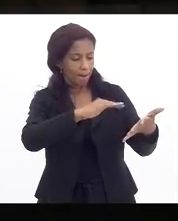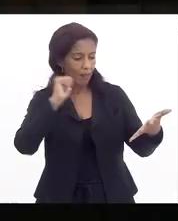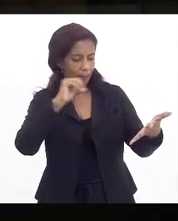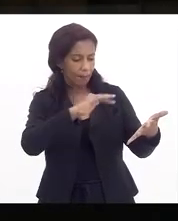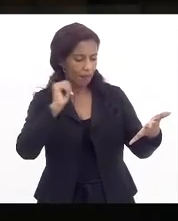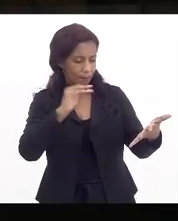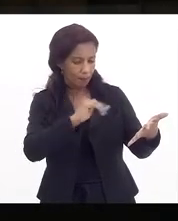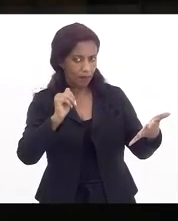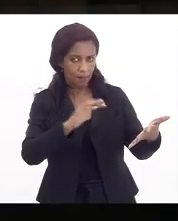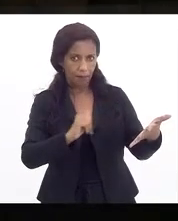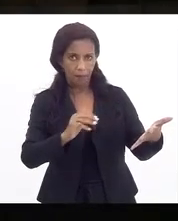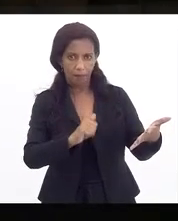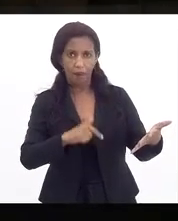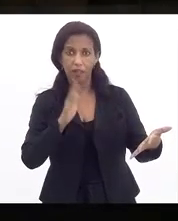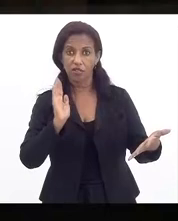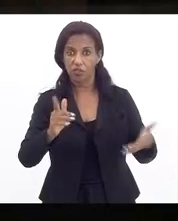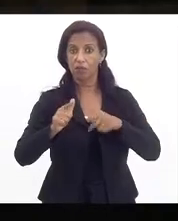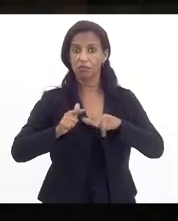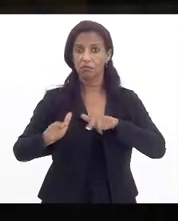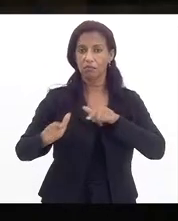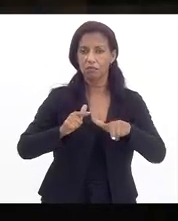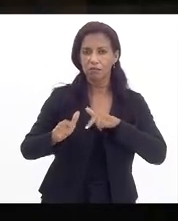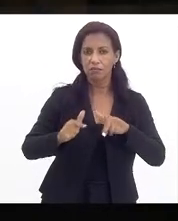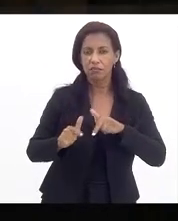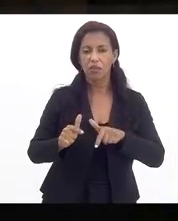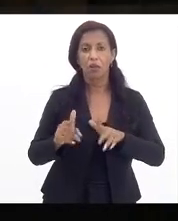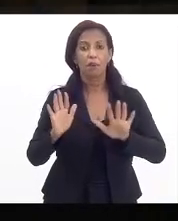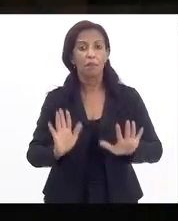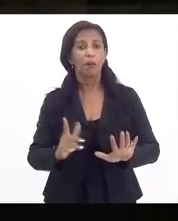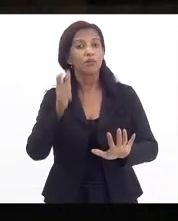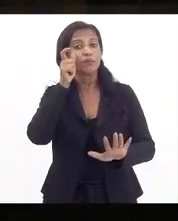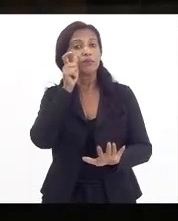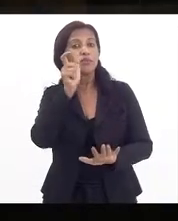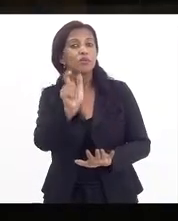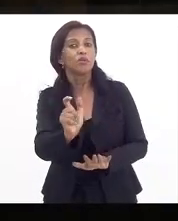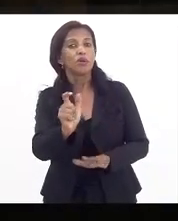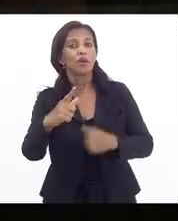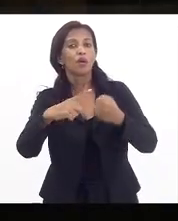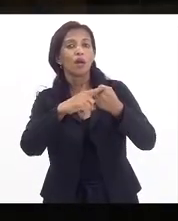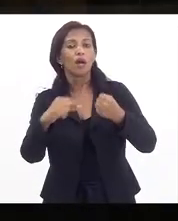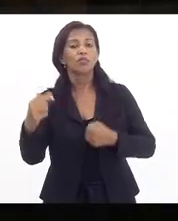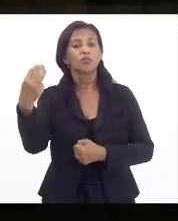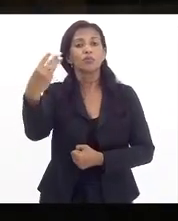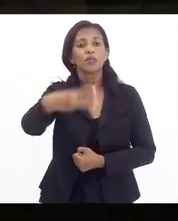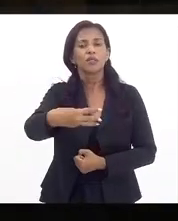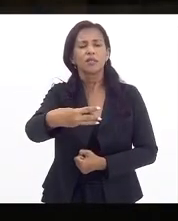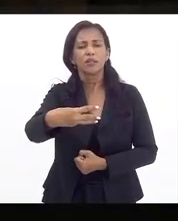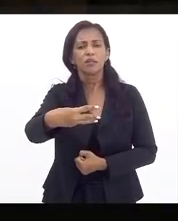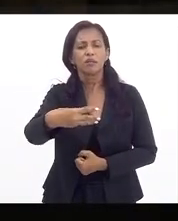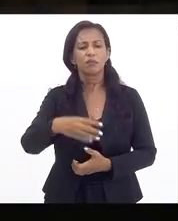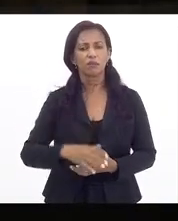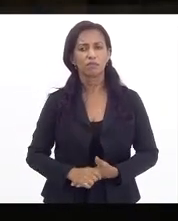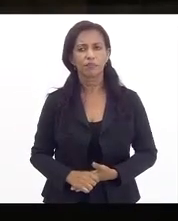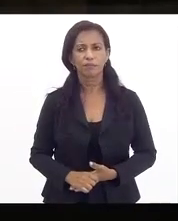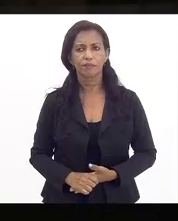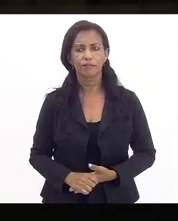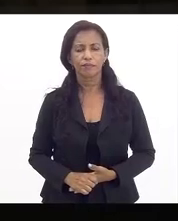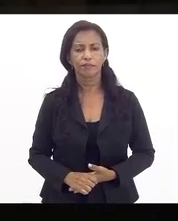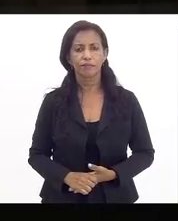servidores que já estão no serviço no entanto me chama atenção o Artigo terceiro né